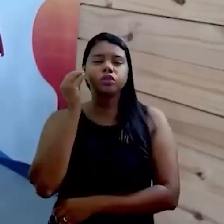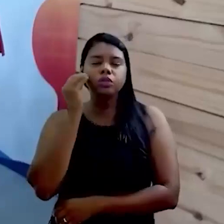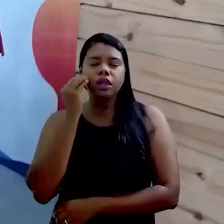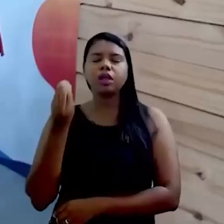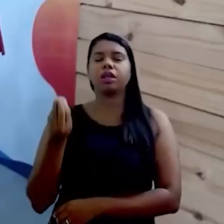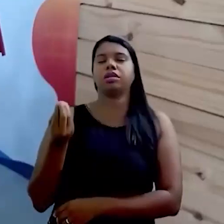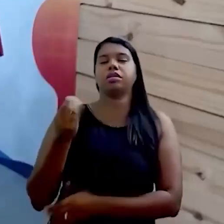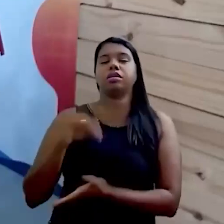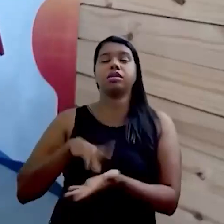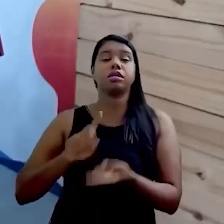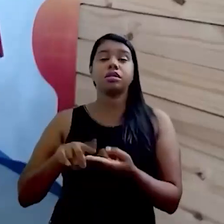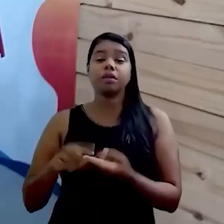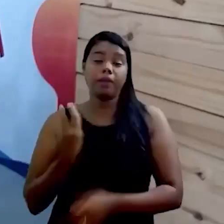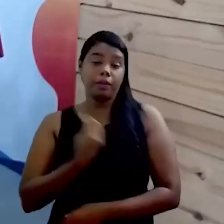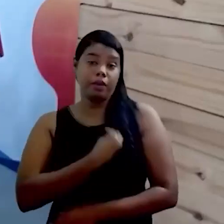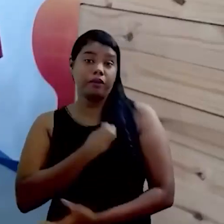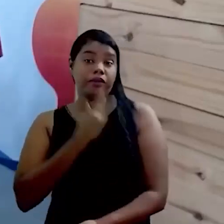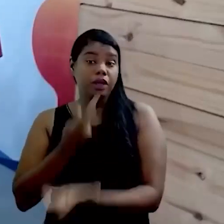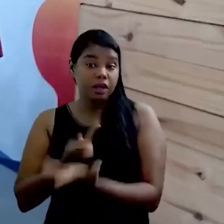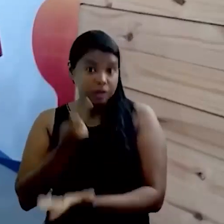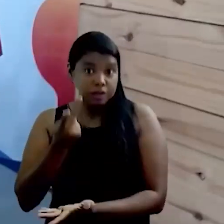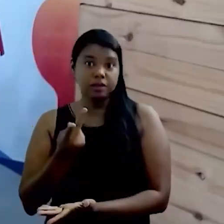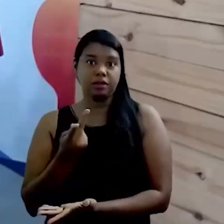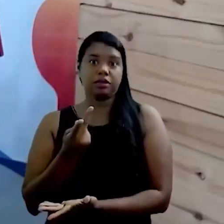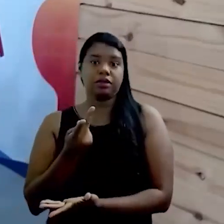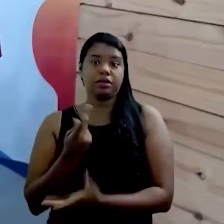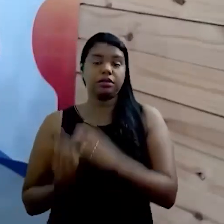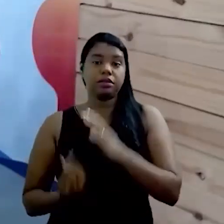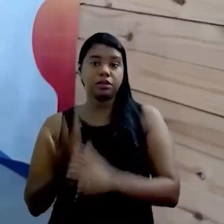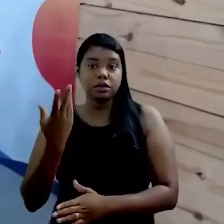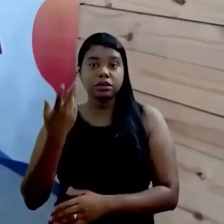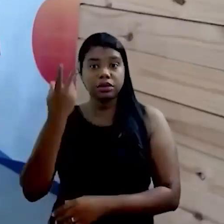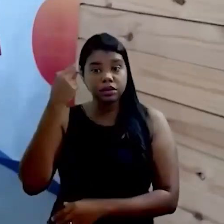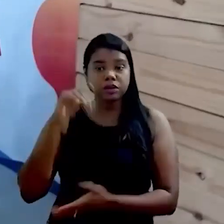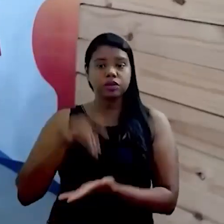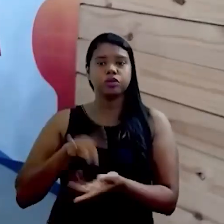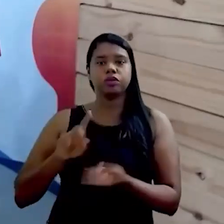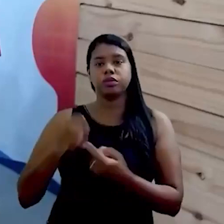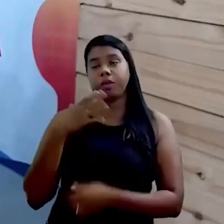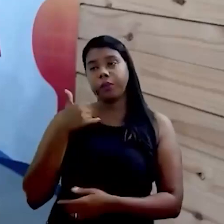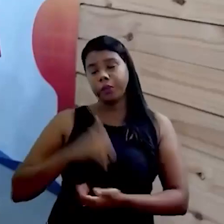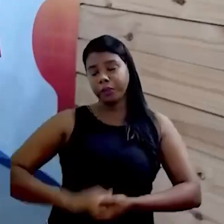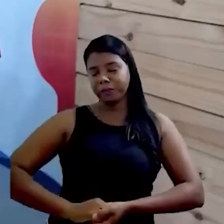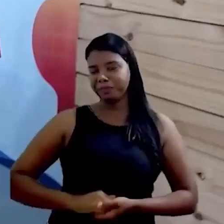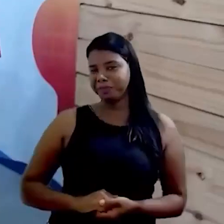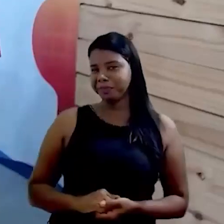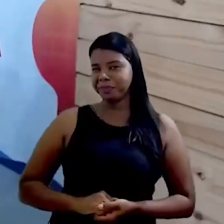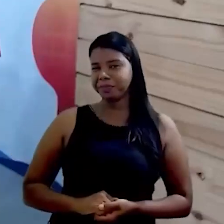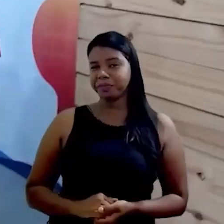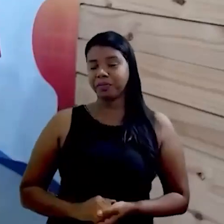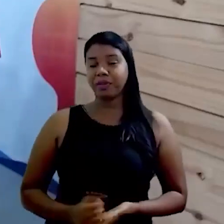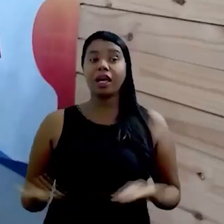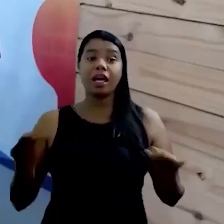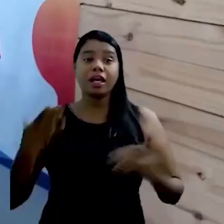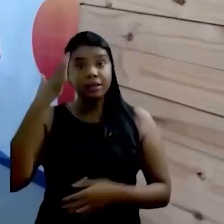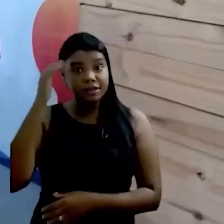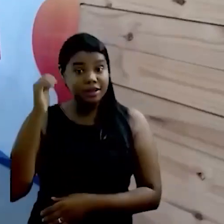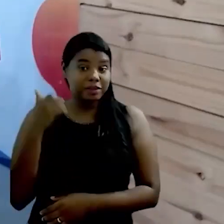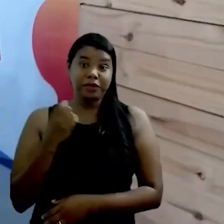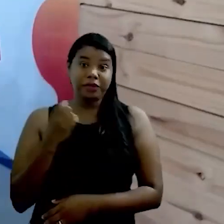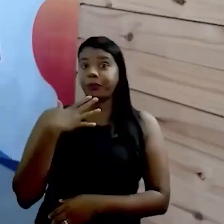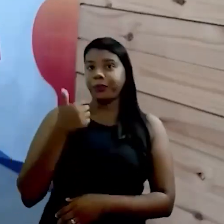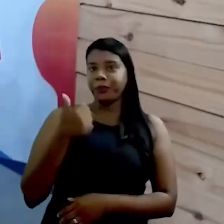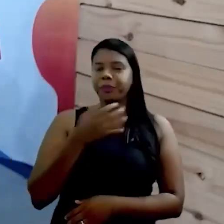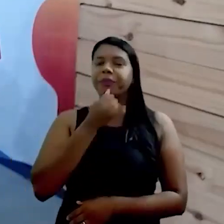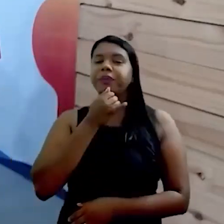muita experiência, Sim. porque ele vive realidades distintas ao mesmo tempo. Isso é bem bacana. E a gente sabe que nem tudo são flores,